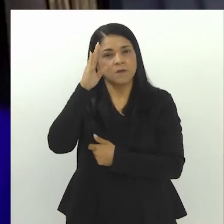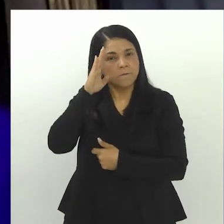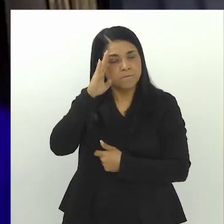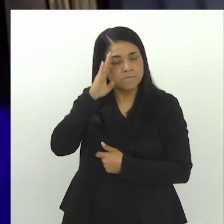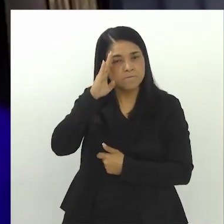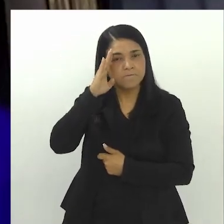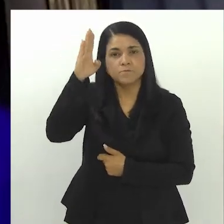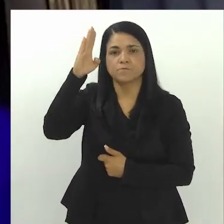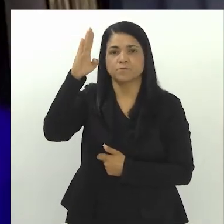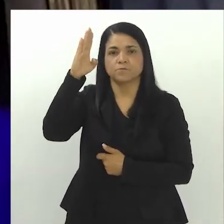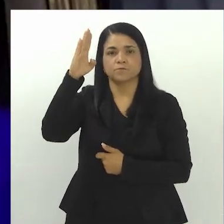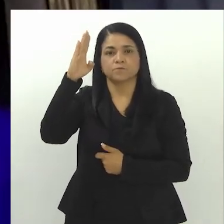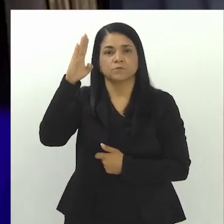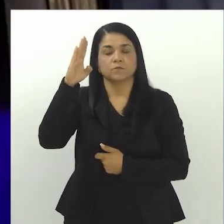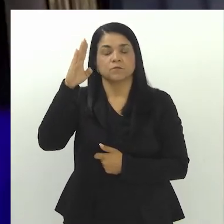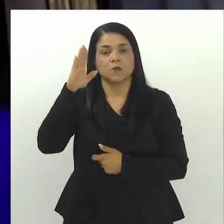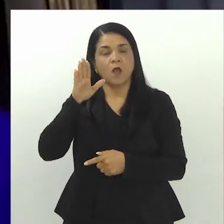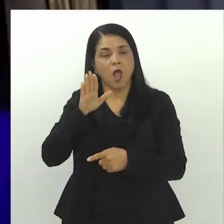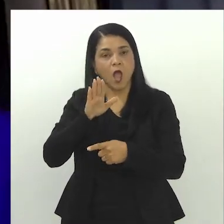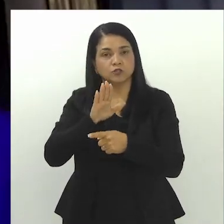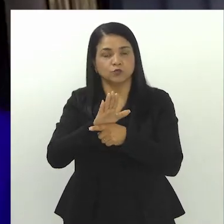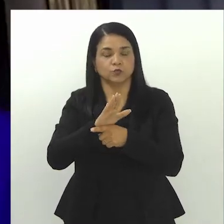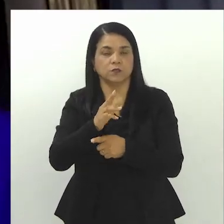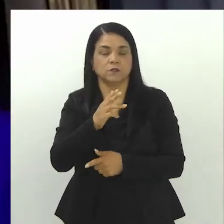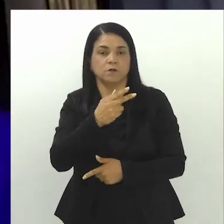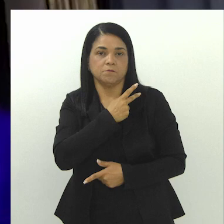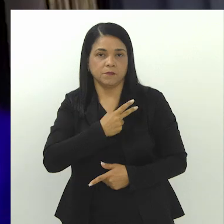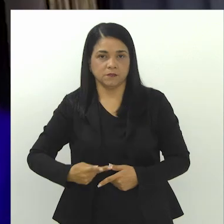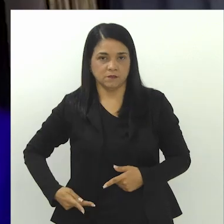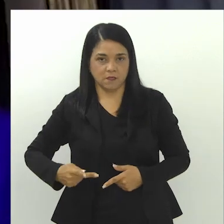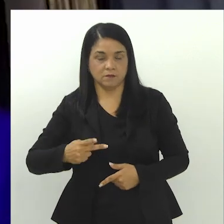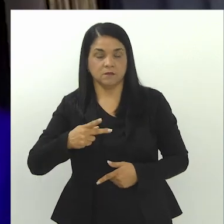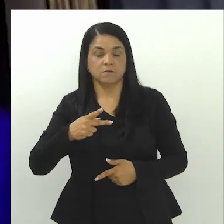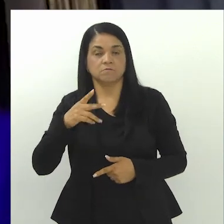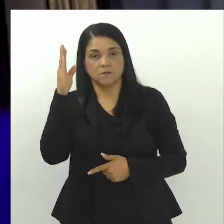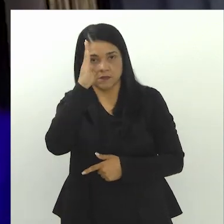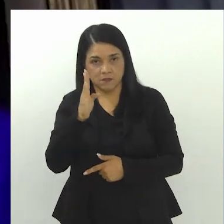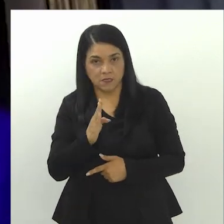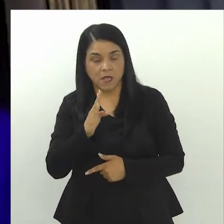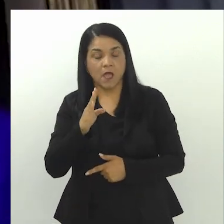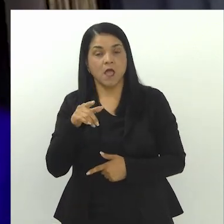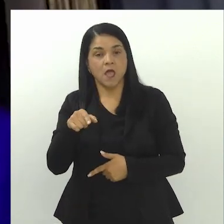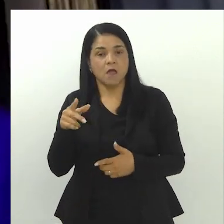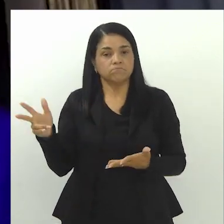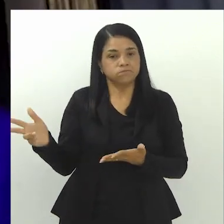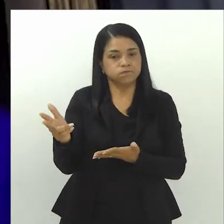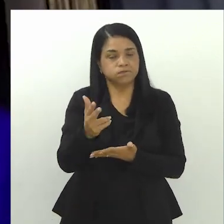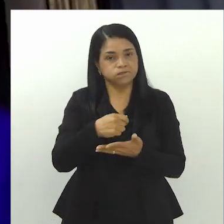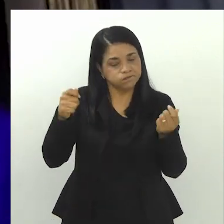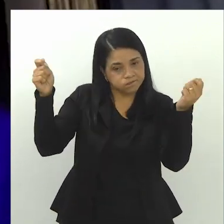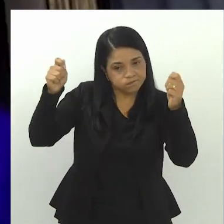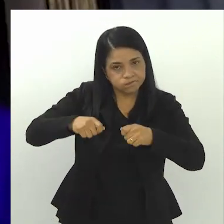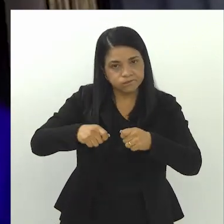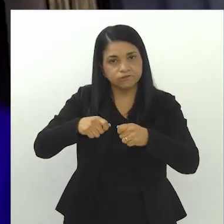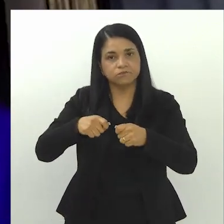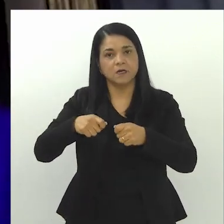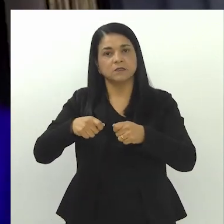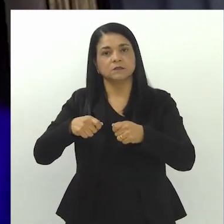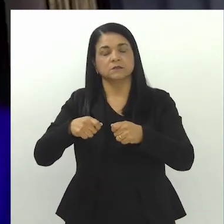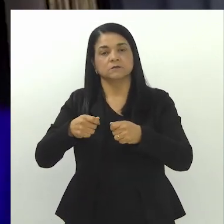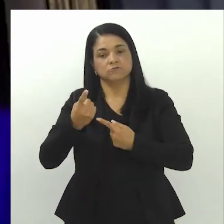que a principal contribuição da presidência brasileira tenha sido a capacidade de recuperar